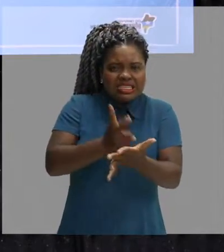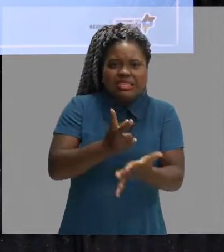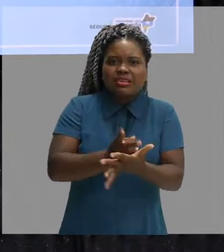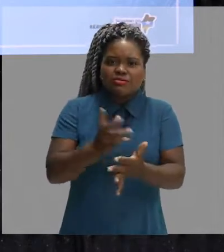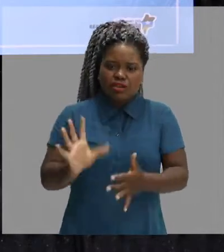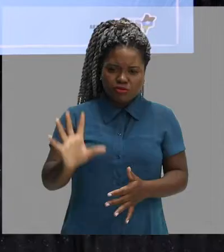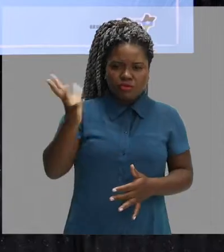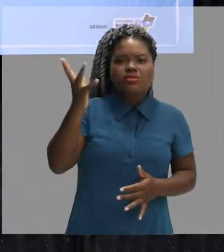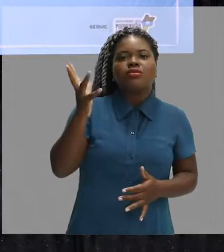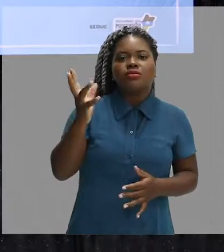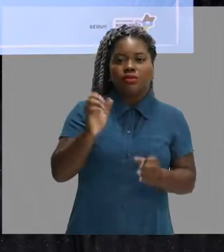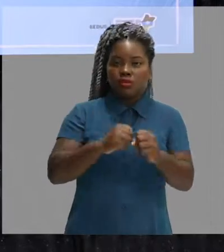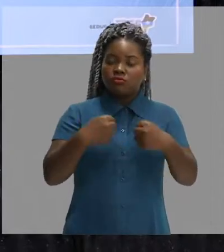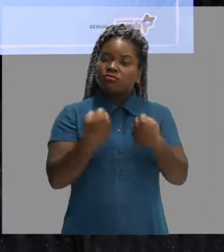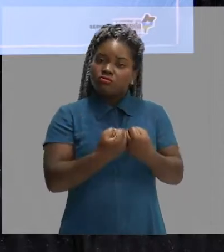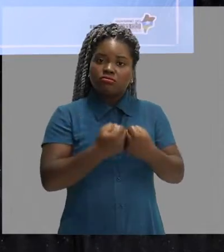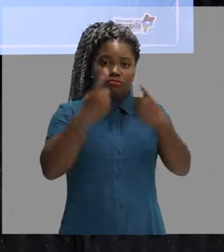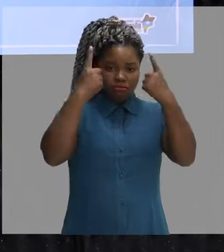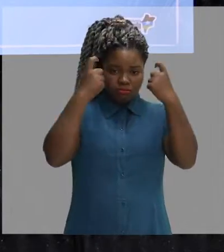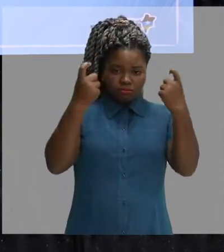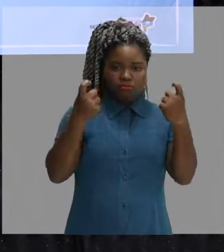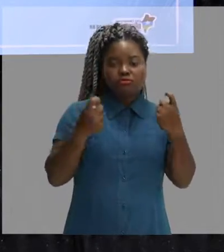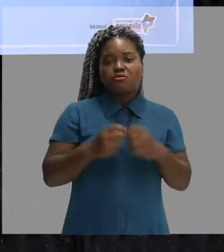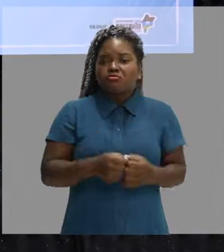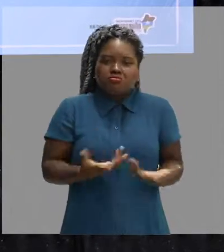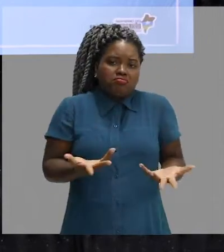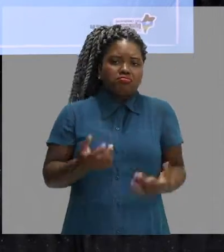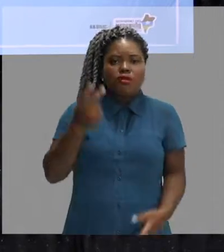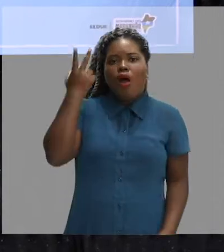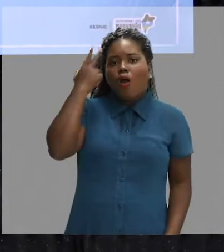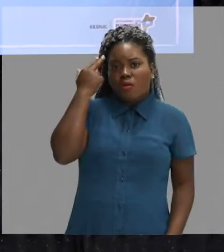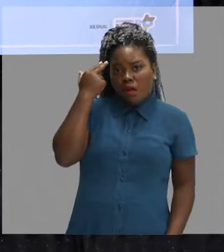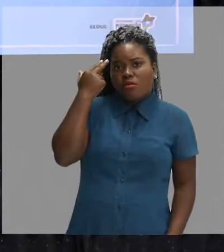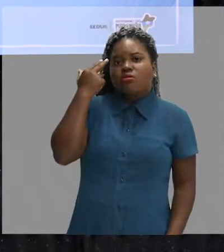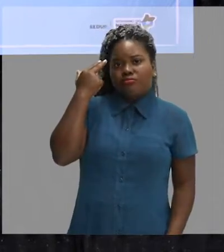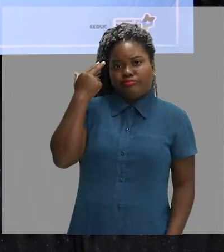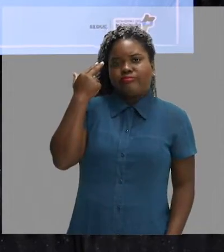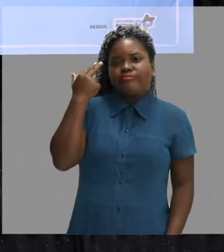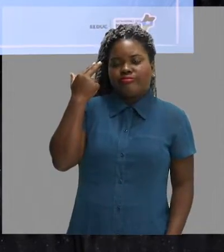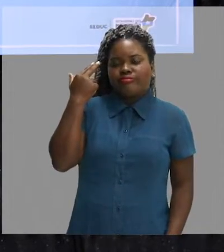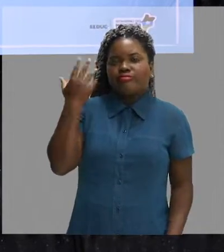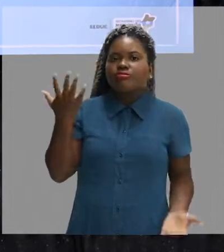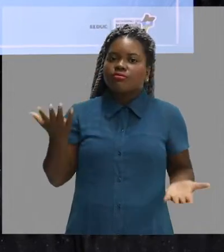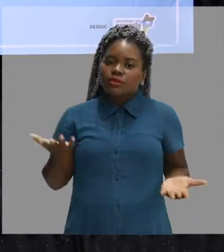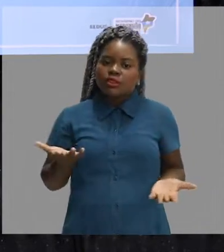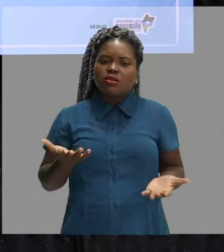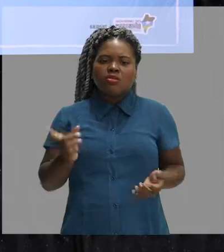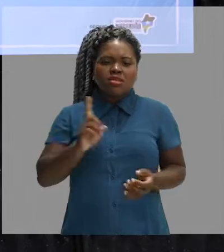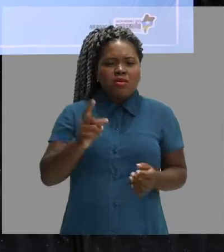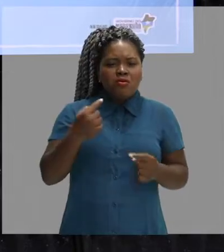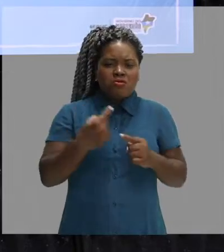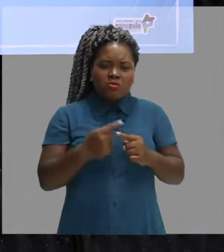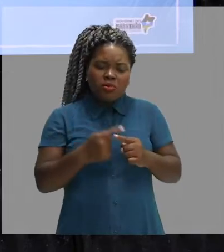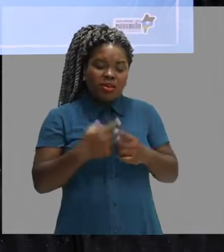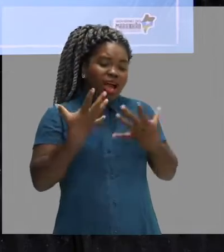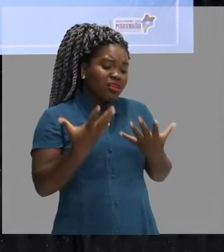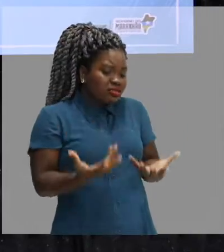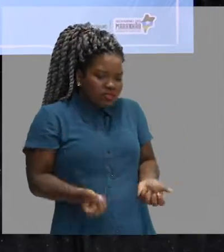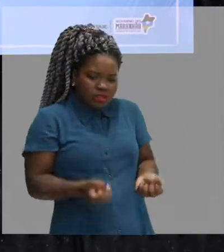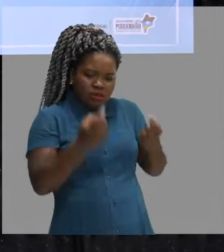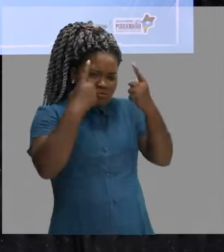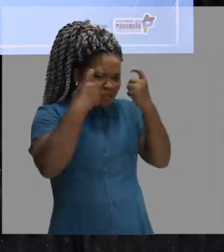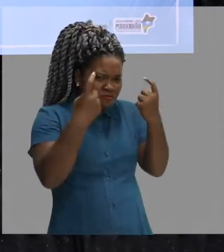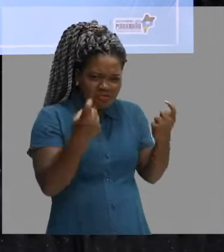na sociologia a violência como um fato comum. Sendo assim, é classificada como normal. Não porque aceitamos a